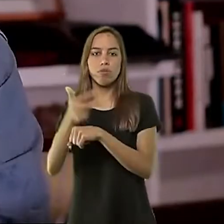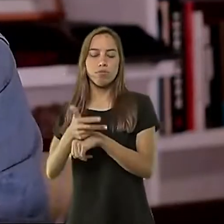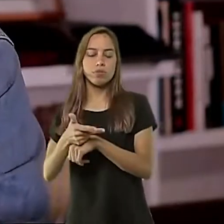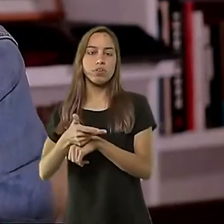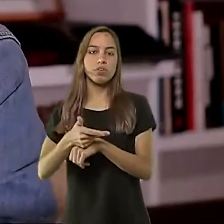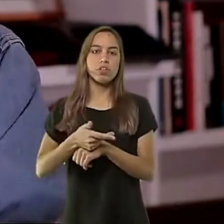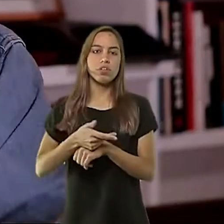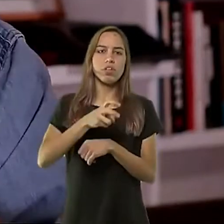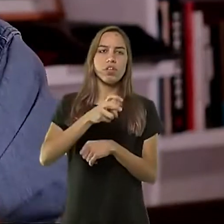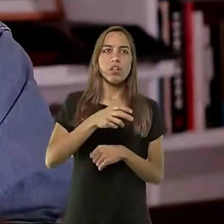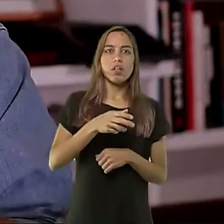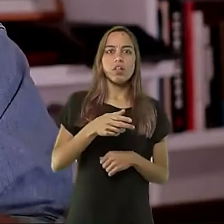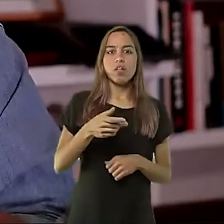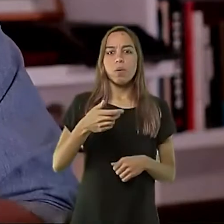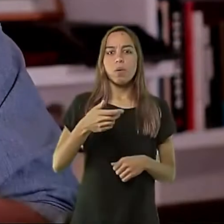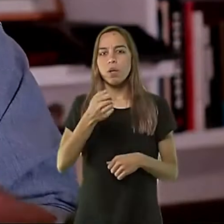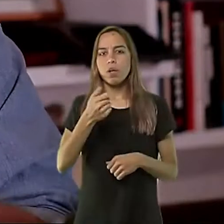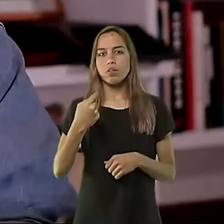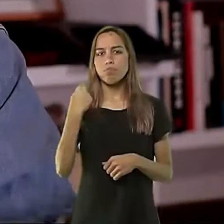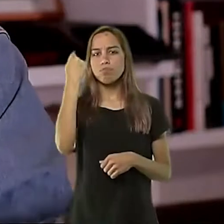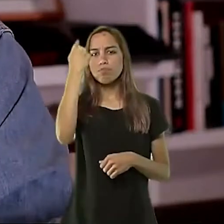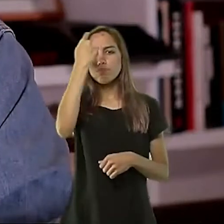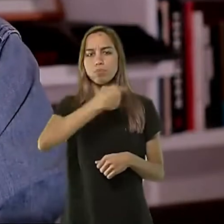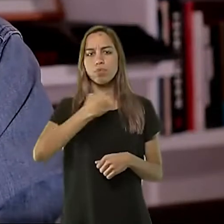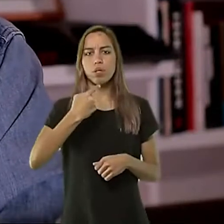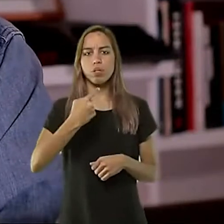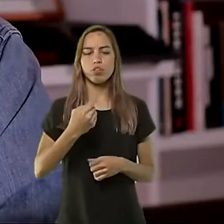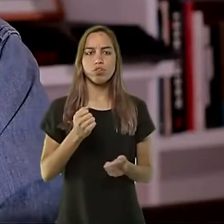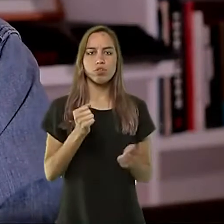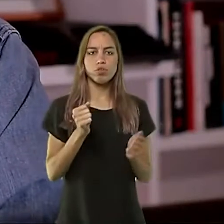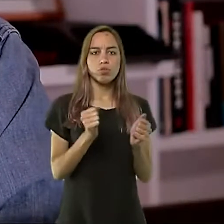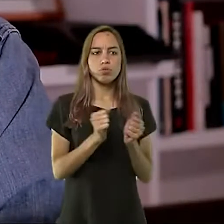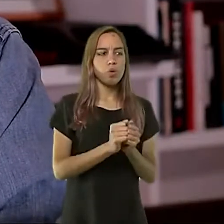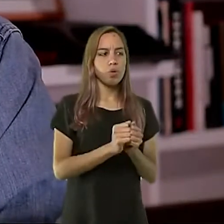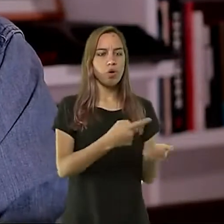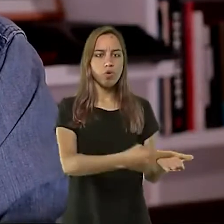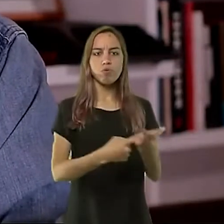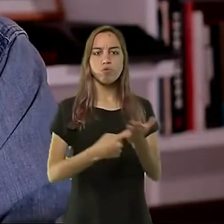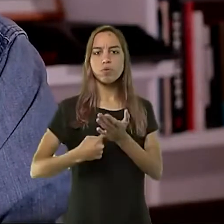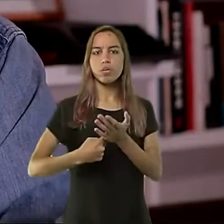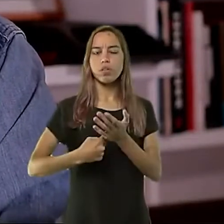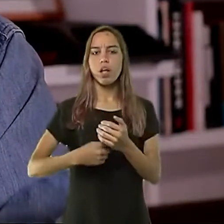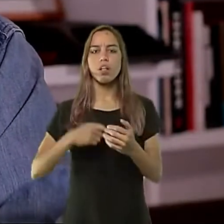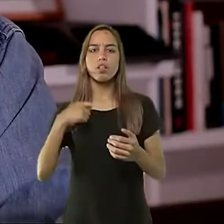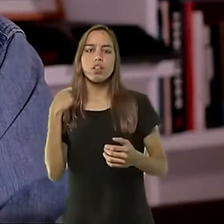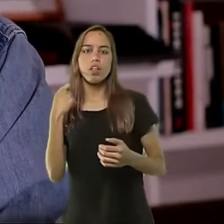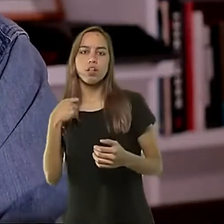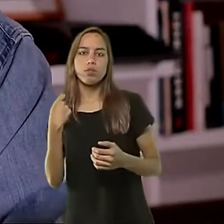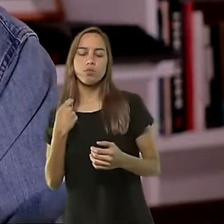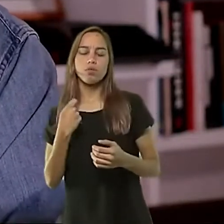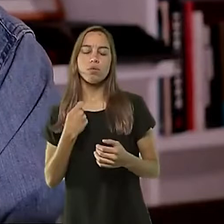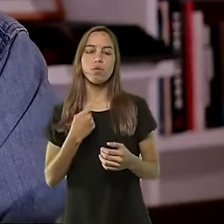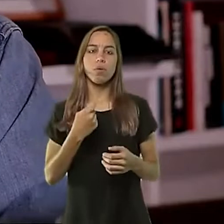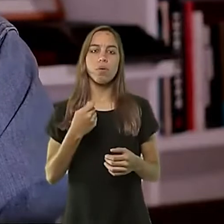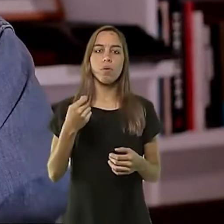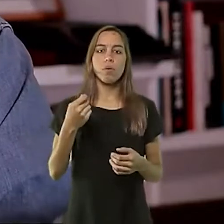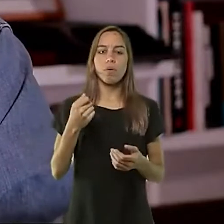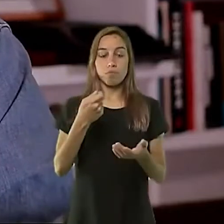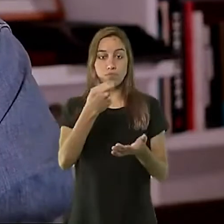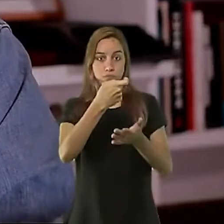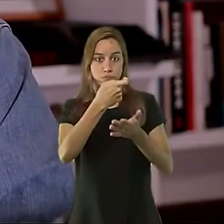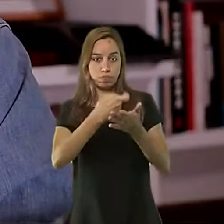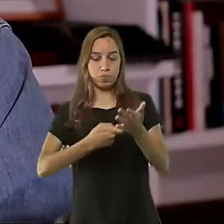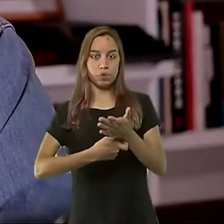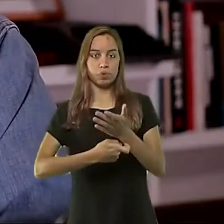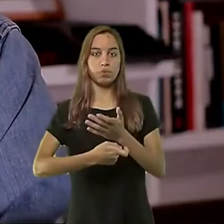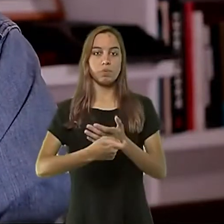autores basicamente autores brasileiros e portugueses. Então entra aí, tecla esse sininho